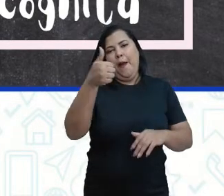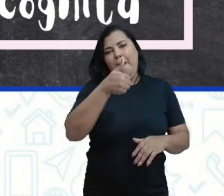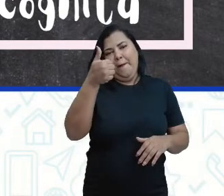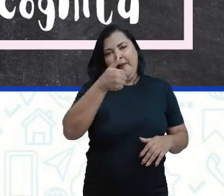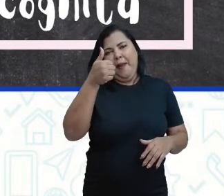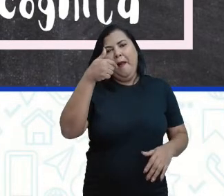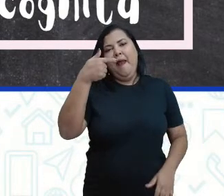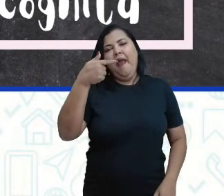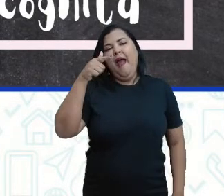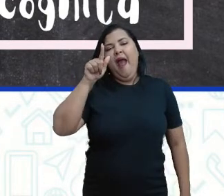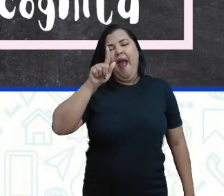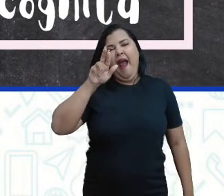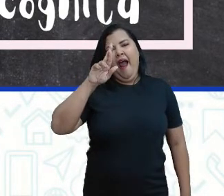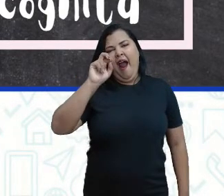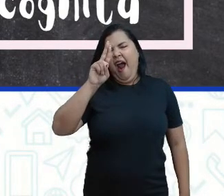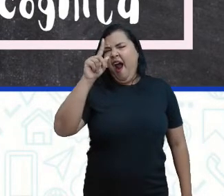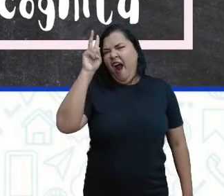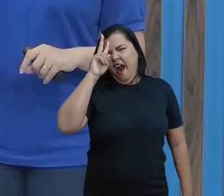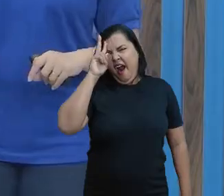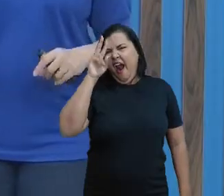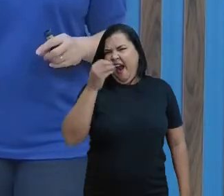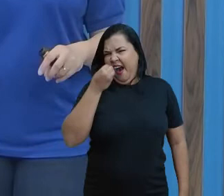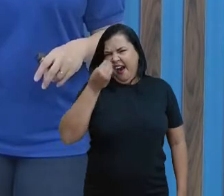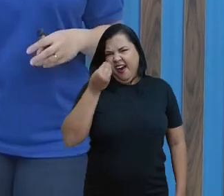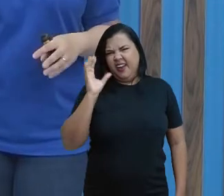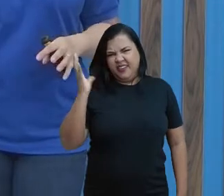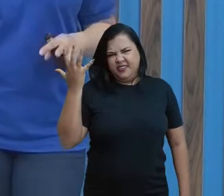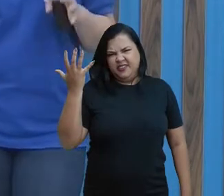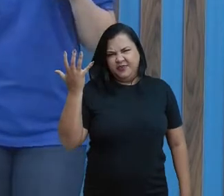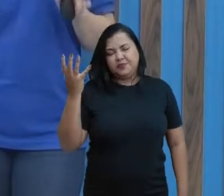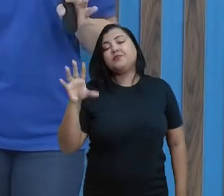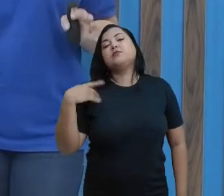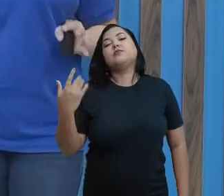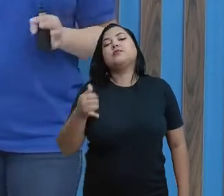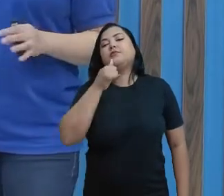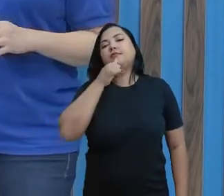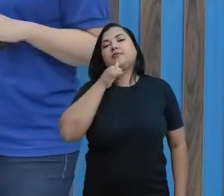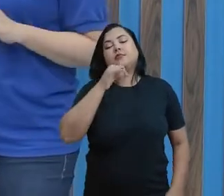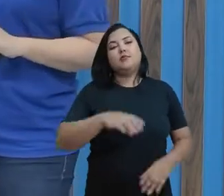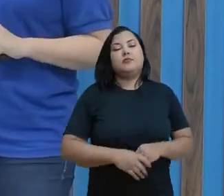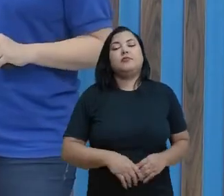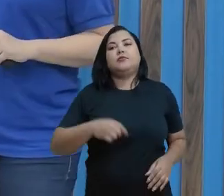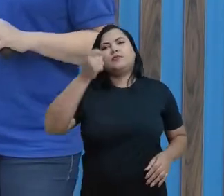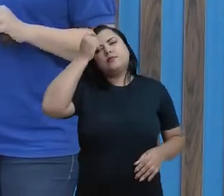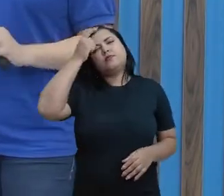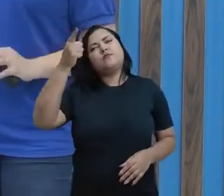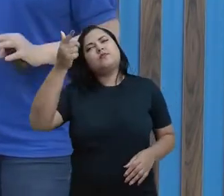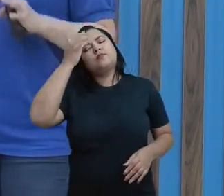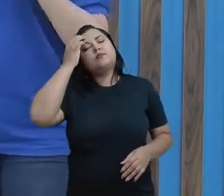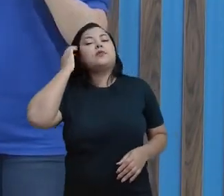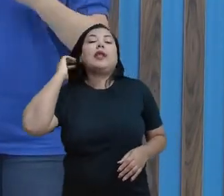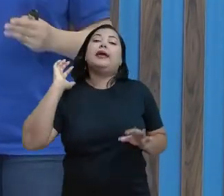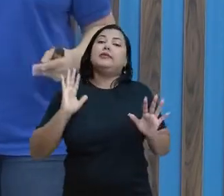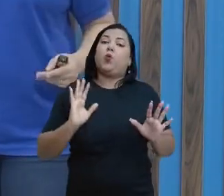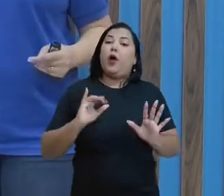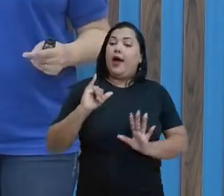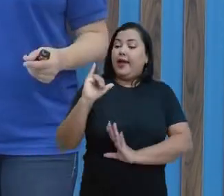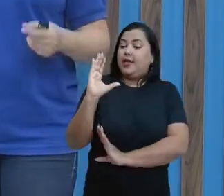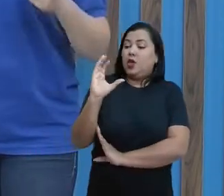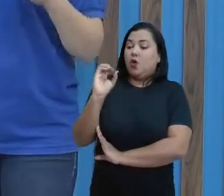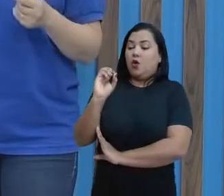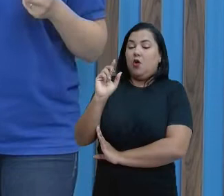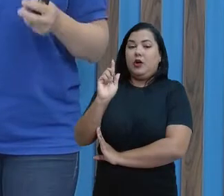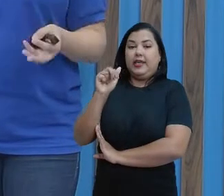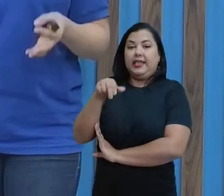Você lembra como é que resolve uma equação do primeiro grau? A gente tem que, a ideia inicial é deixar a incógnita sozinha, né?